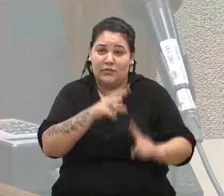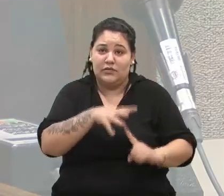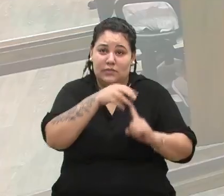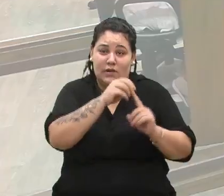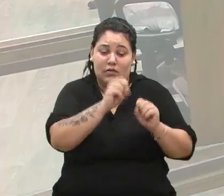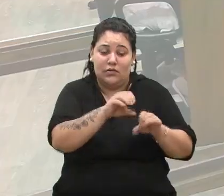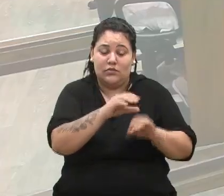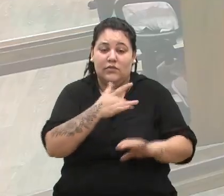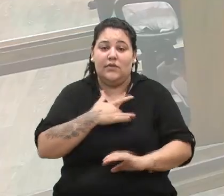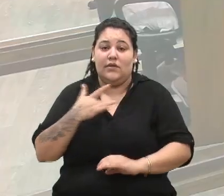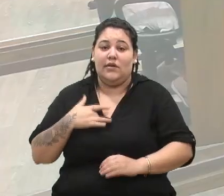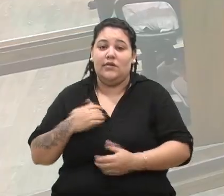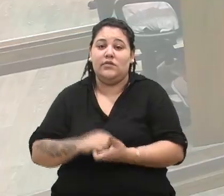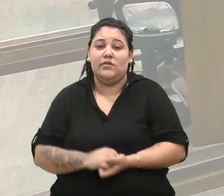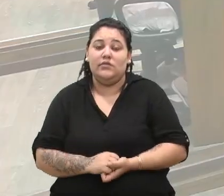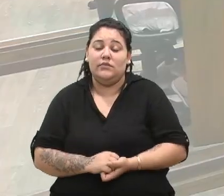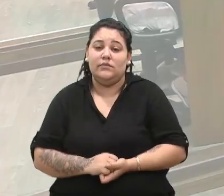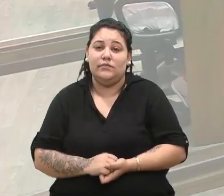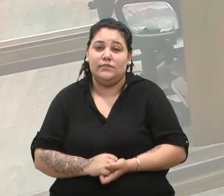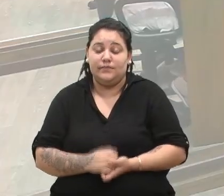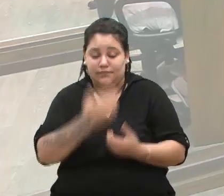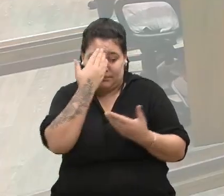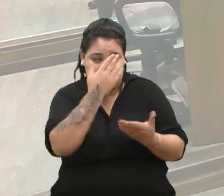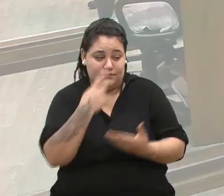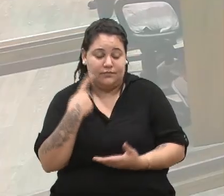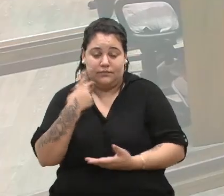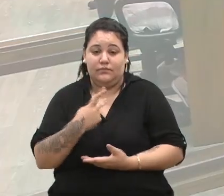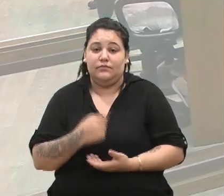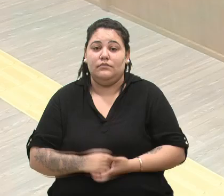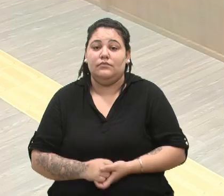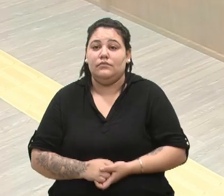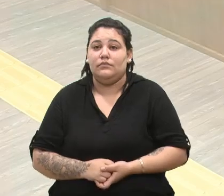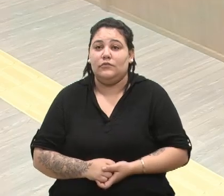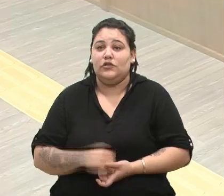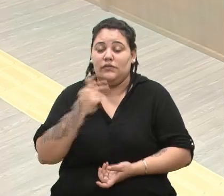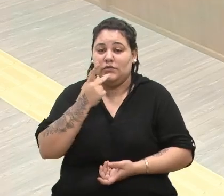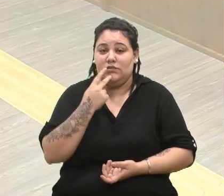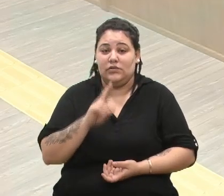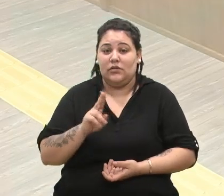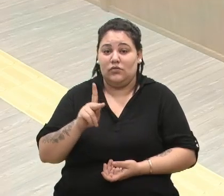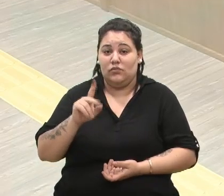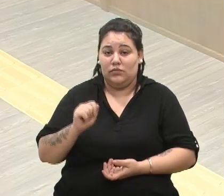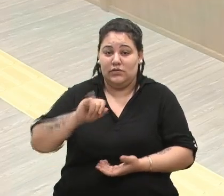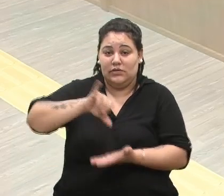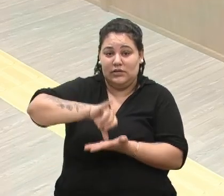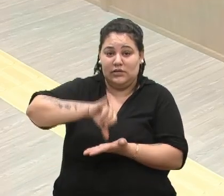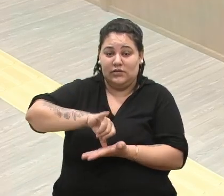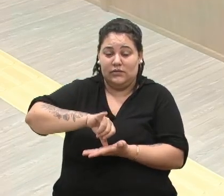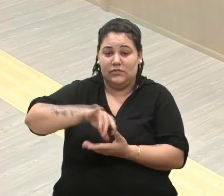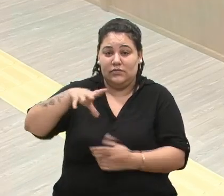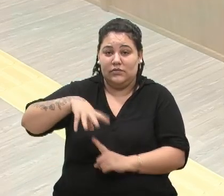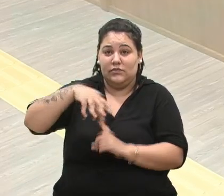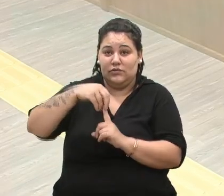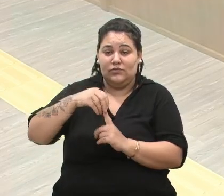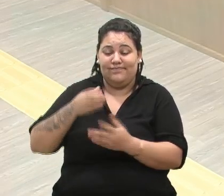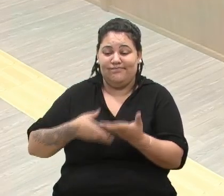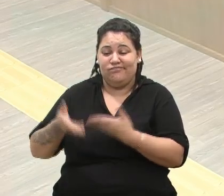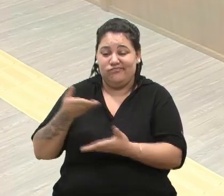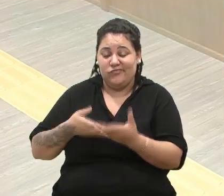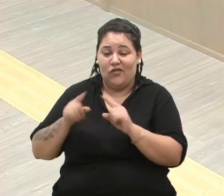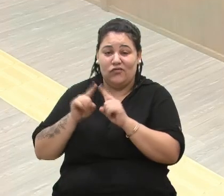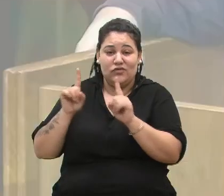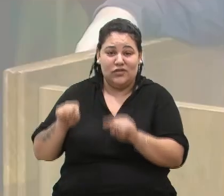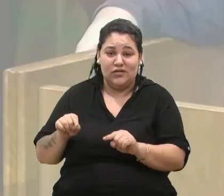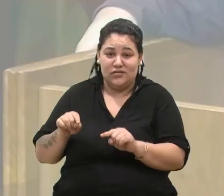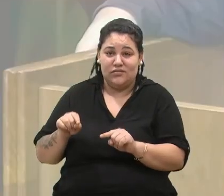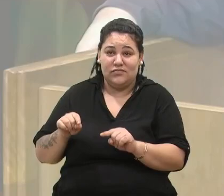Parabéns. Obrigado, vereadora. E quando a gente fala em UPA Central, principalmente, a alta rotatividade dos funcionários, pelo que eu estou sabendo, o